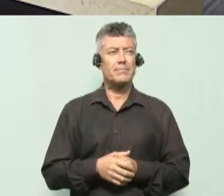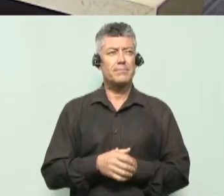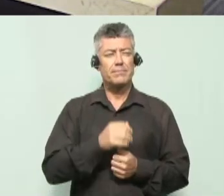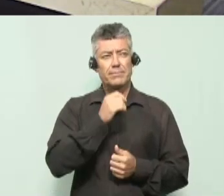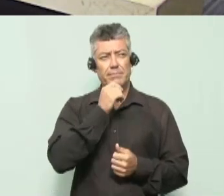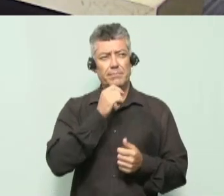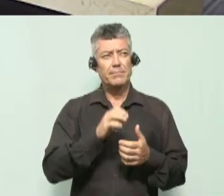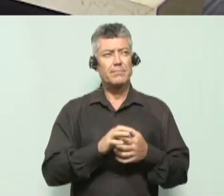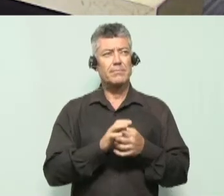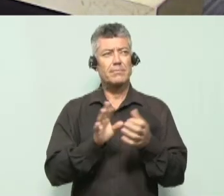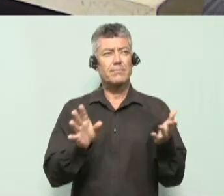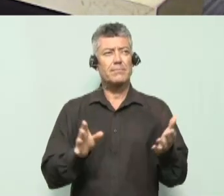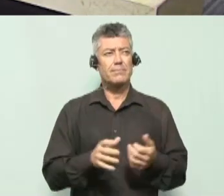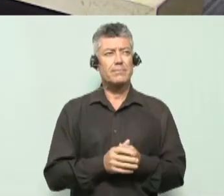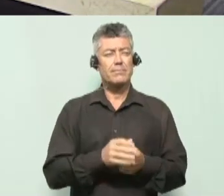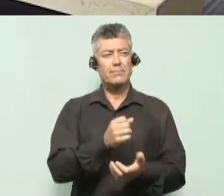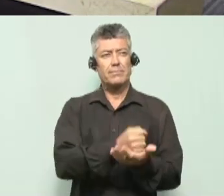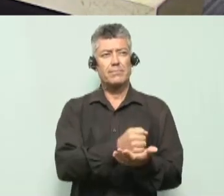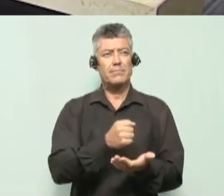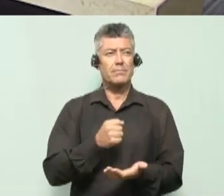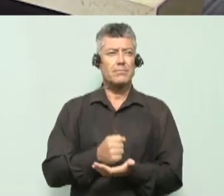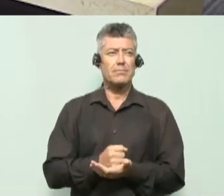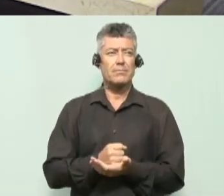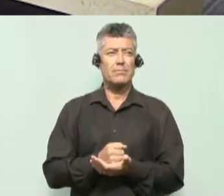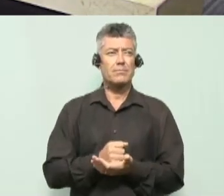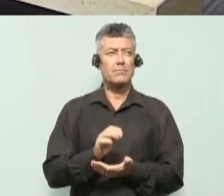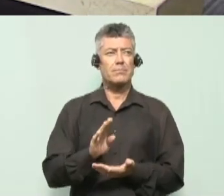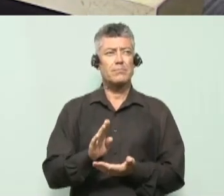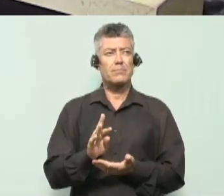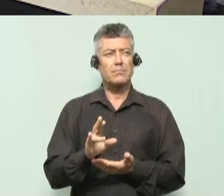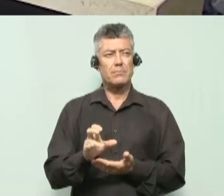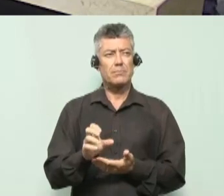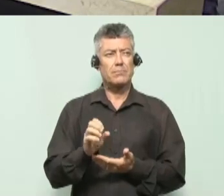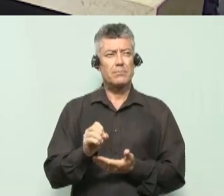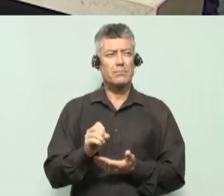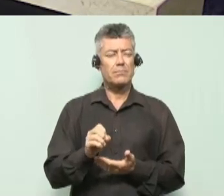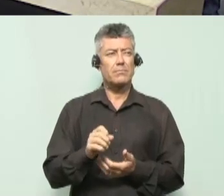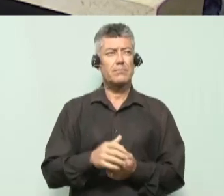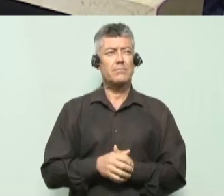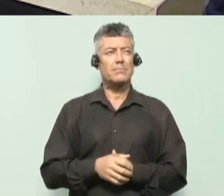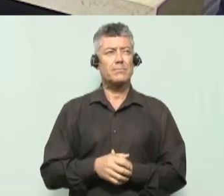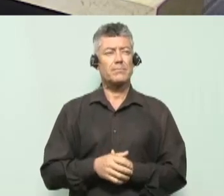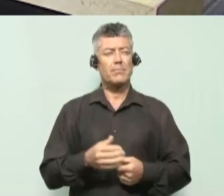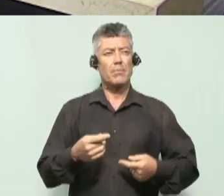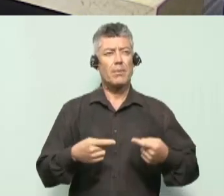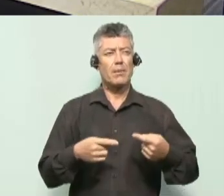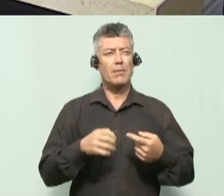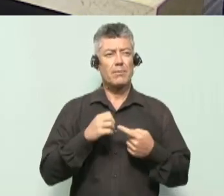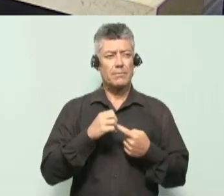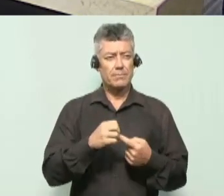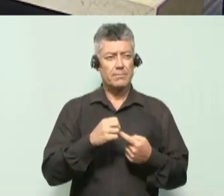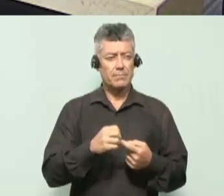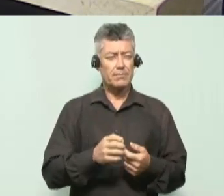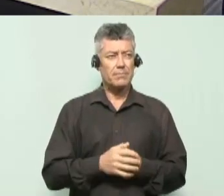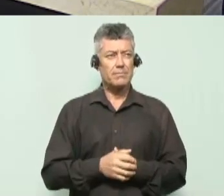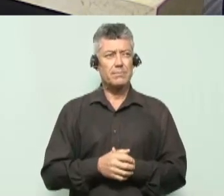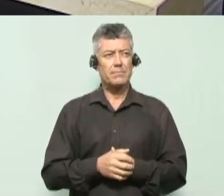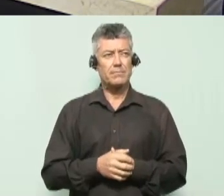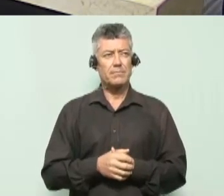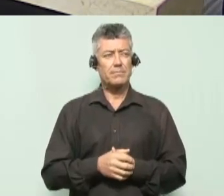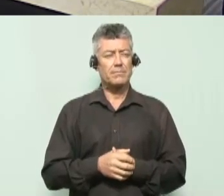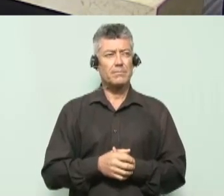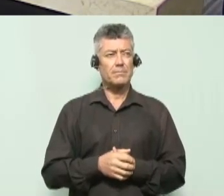Dispõe sobre a concessão de títulos da natalícia ao senhor Bruno de Souza Rodrigues e da outras providências. Em discussão única.